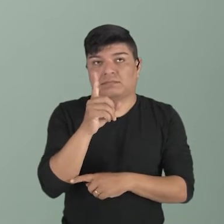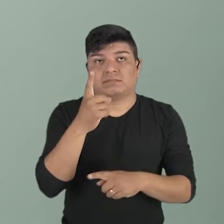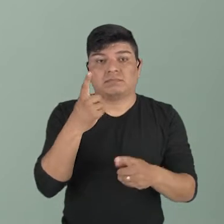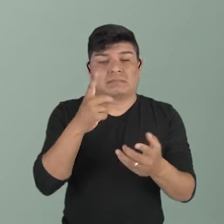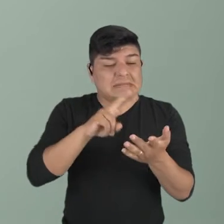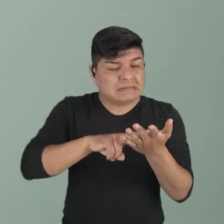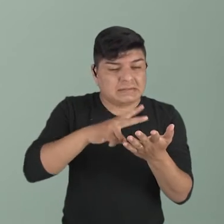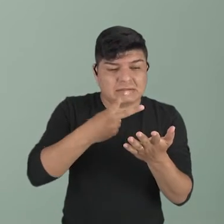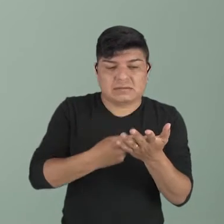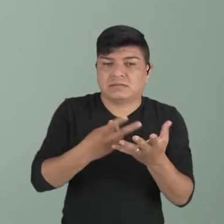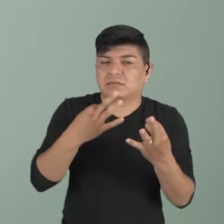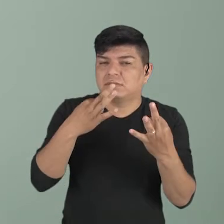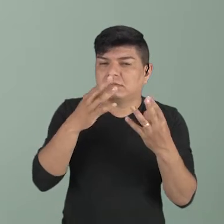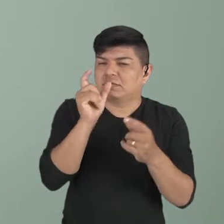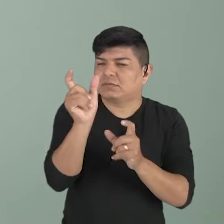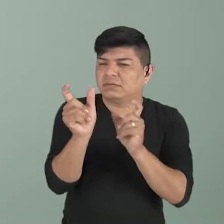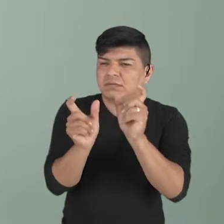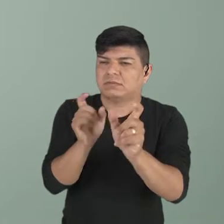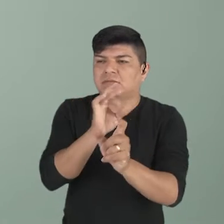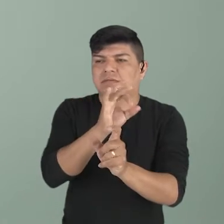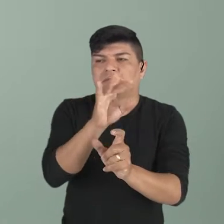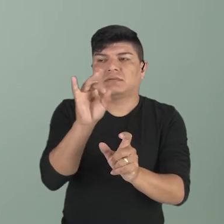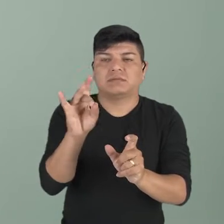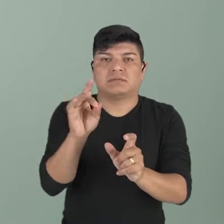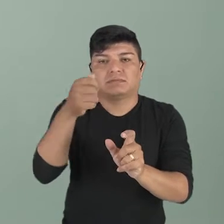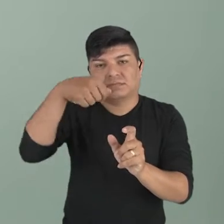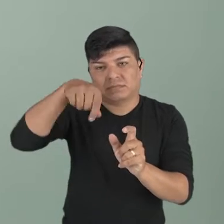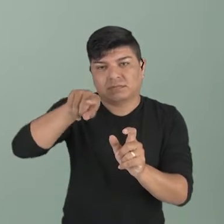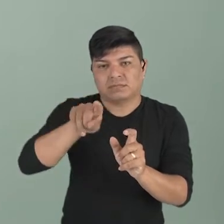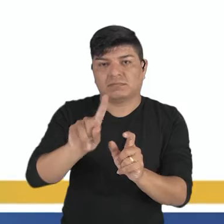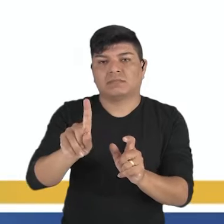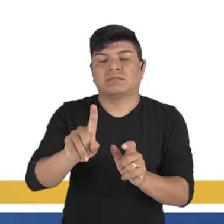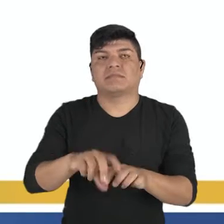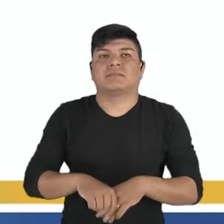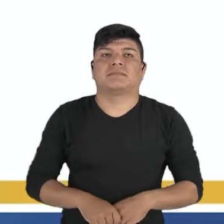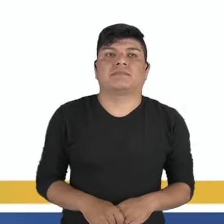em interpretar cada palavrinha, não é necessário.